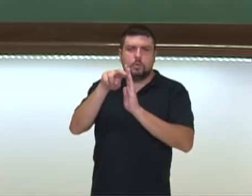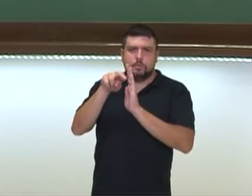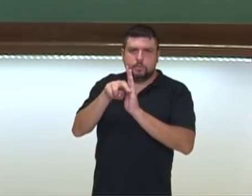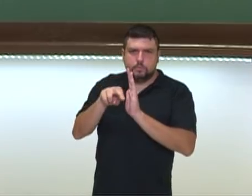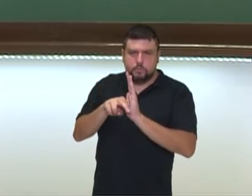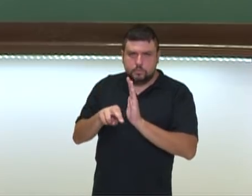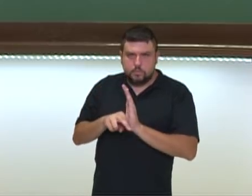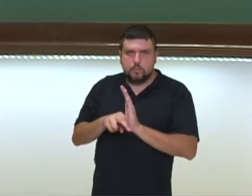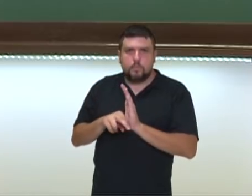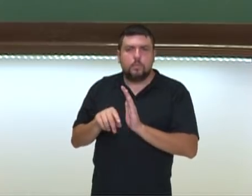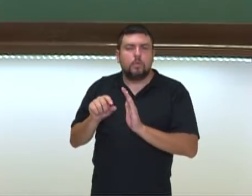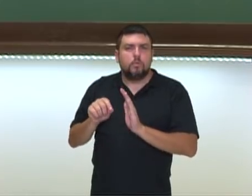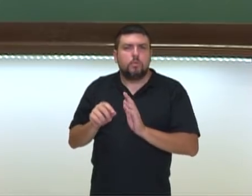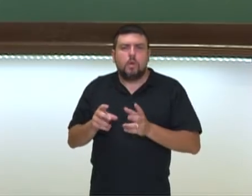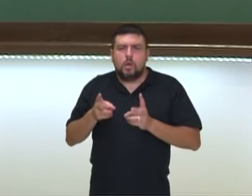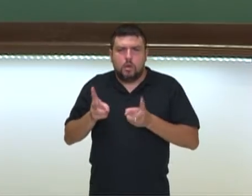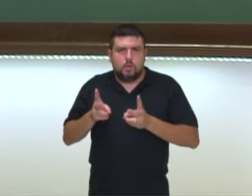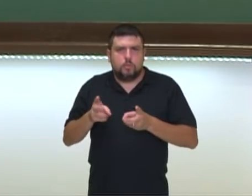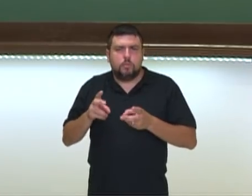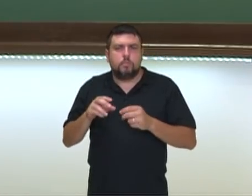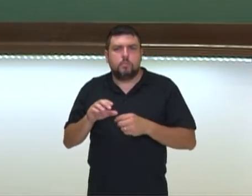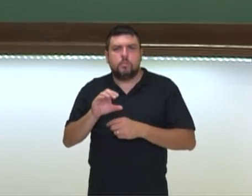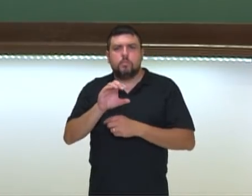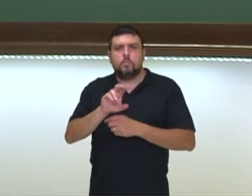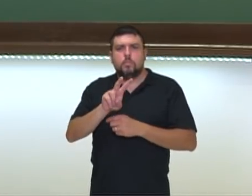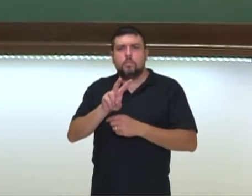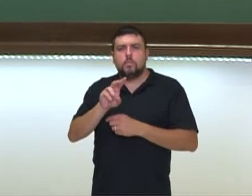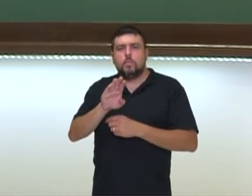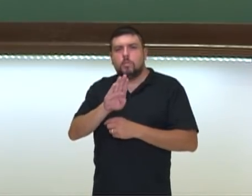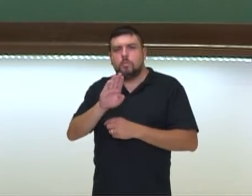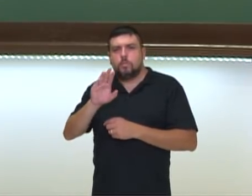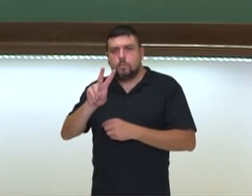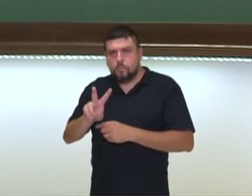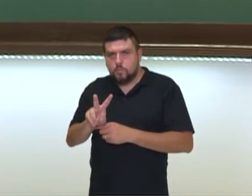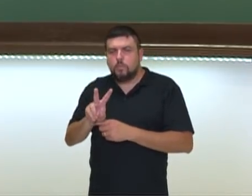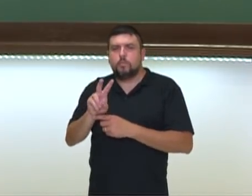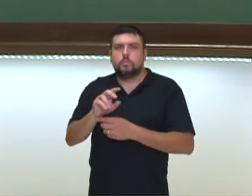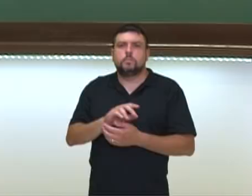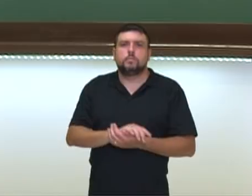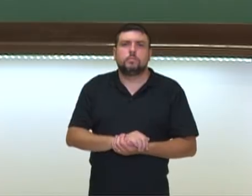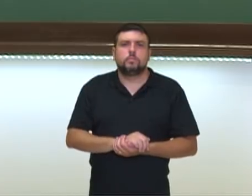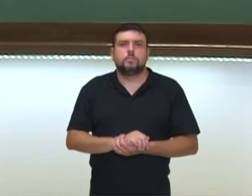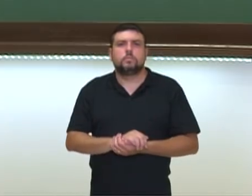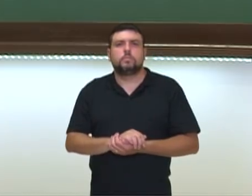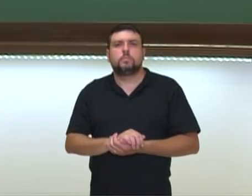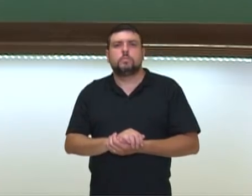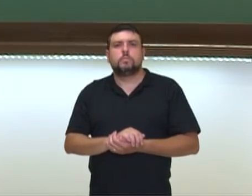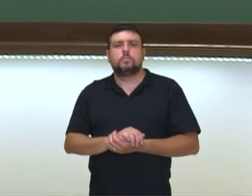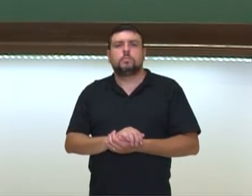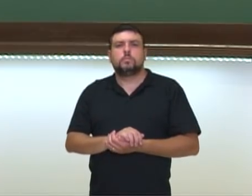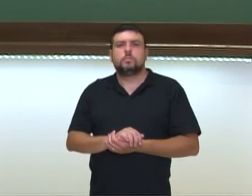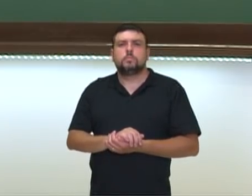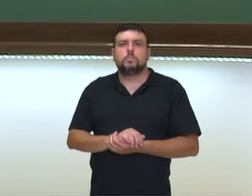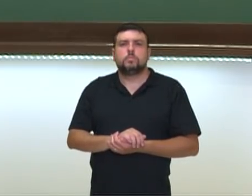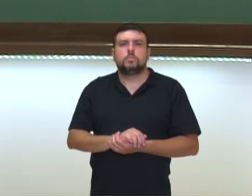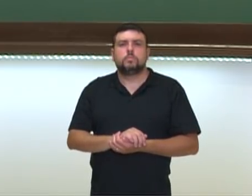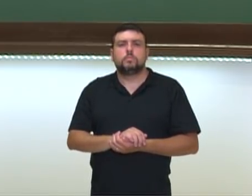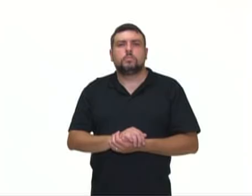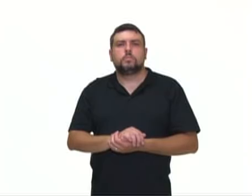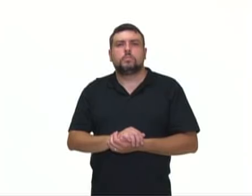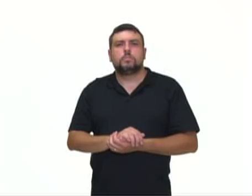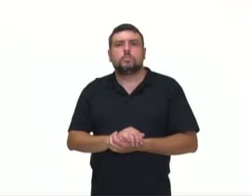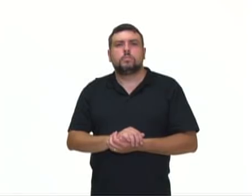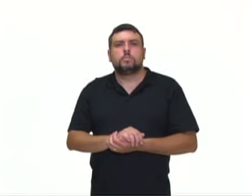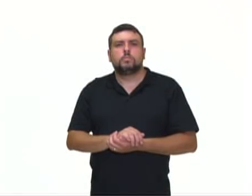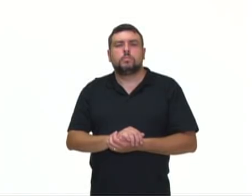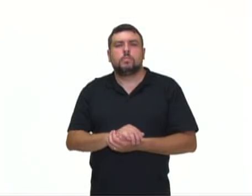organizadas pela mesma Federação Internacional de Vôlei, que organiza as regras do vôlei e as competições do vôlei de quadra. As